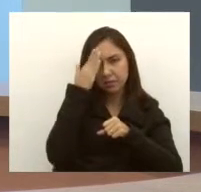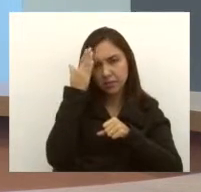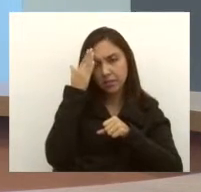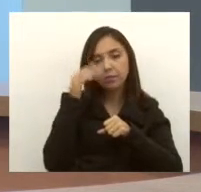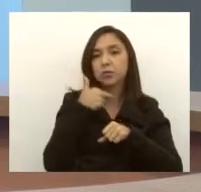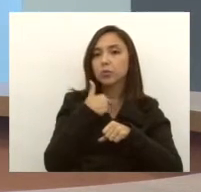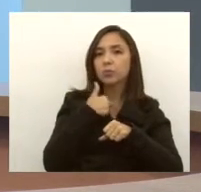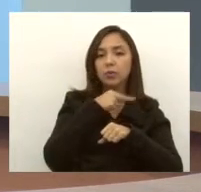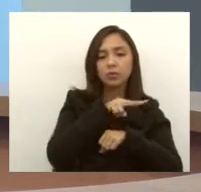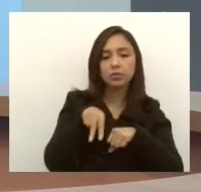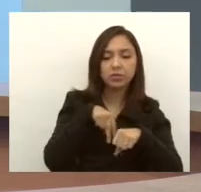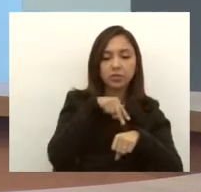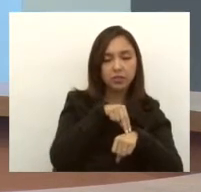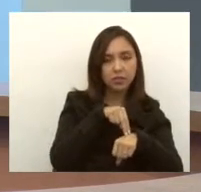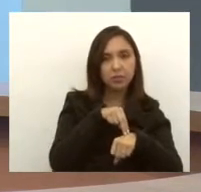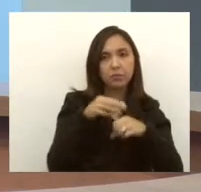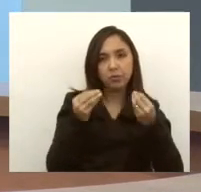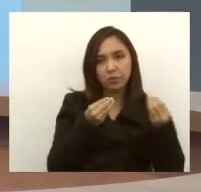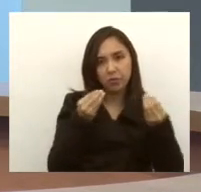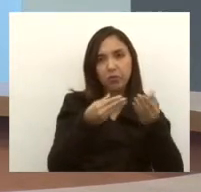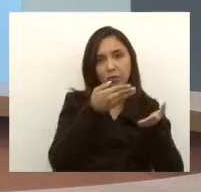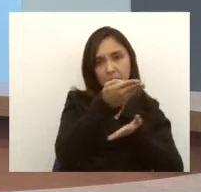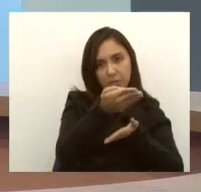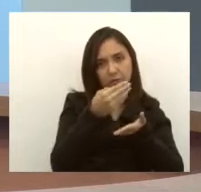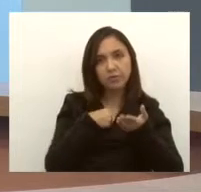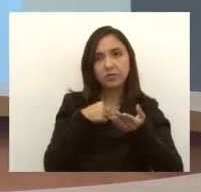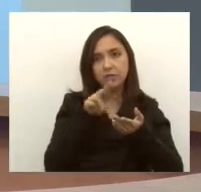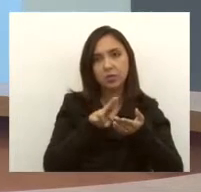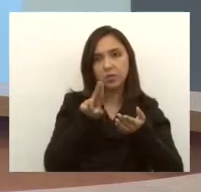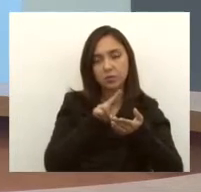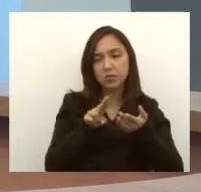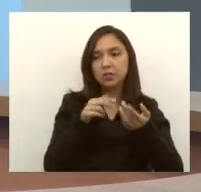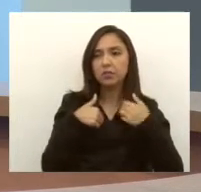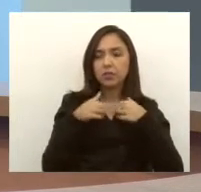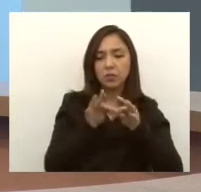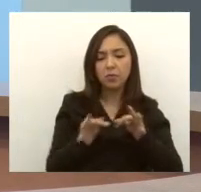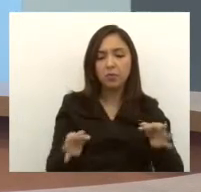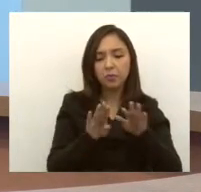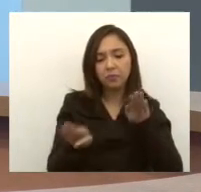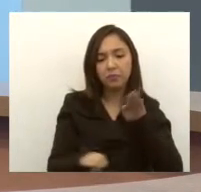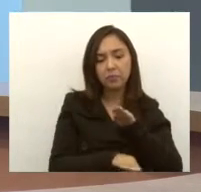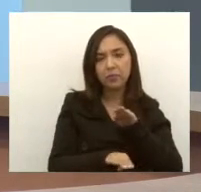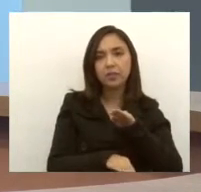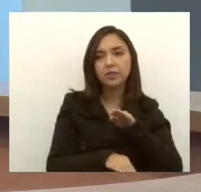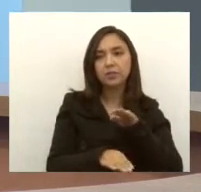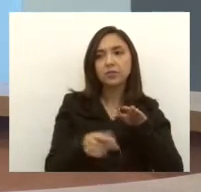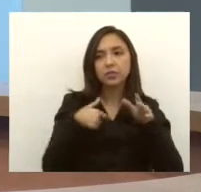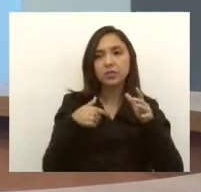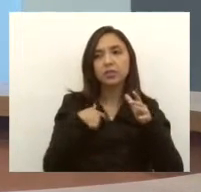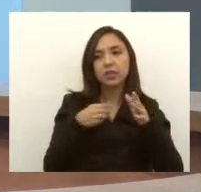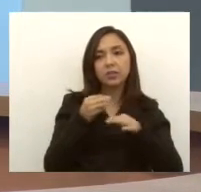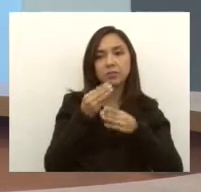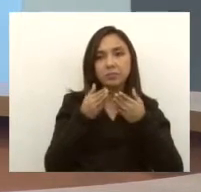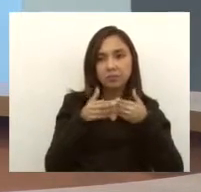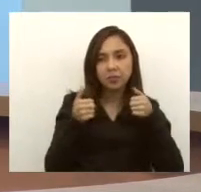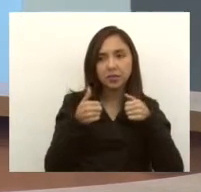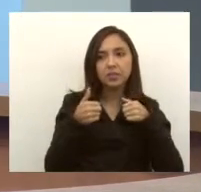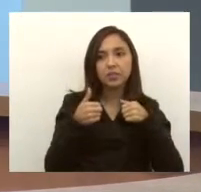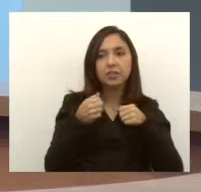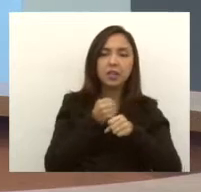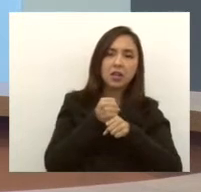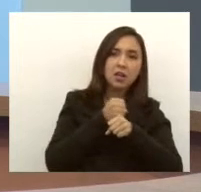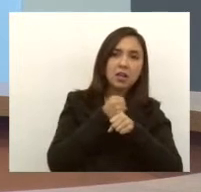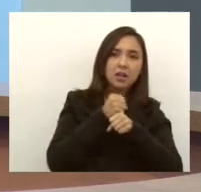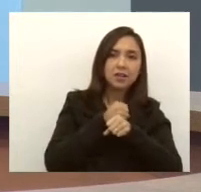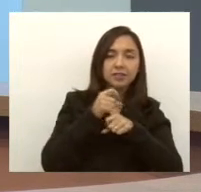não pode usar a tribuna da maneira como Vossa Excelência está usando. Então, eu, humildemente, vereador de primeiro mandato, gostaria de sugerir a Vossa Excelência, vereador de tantos